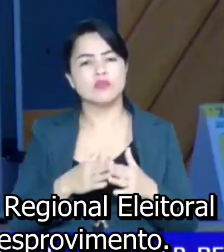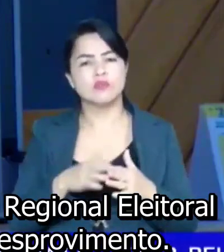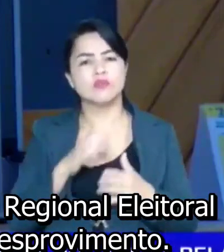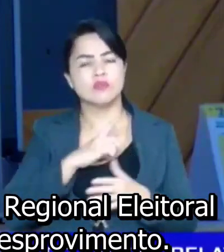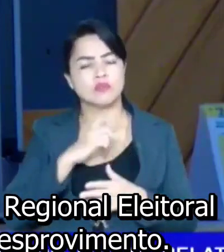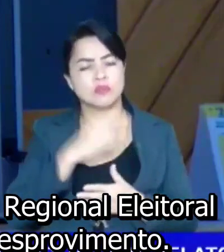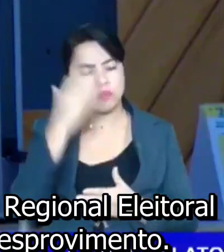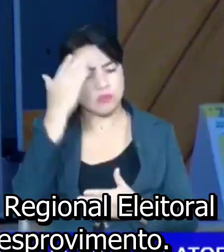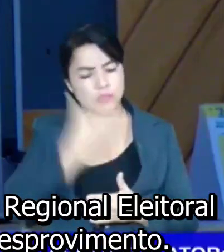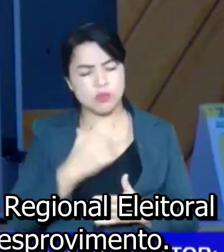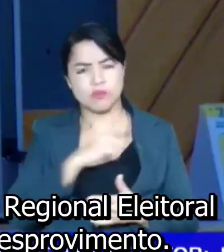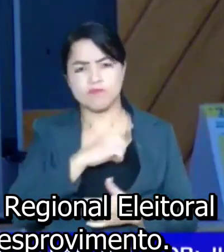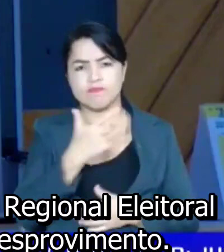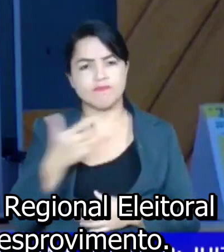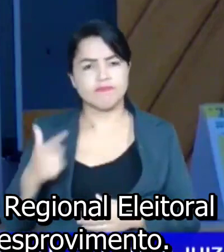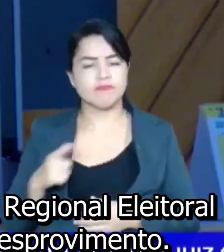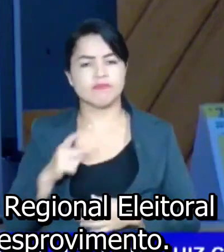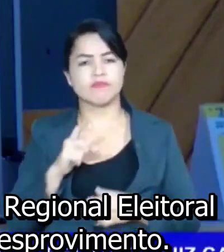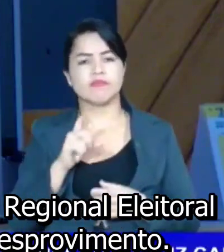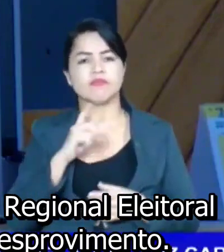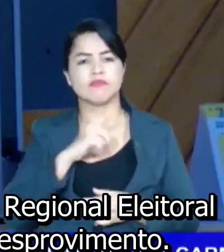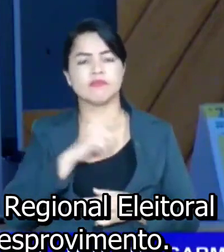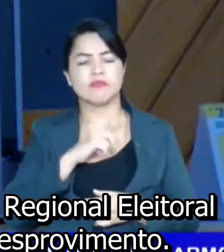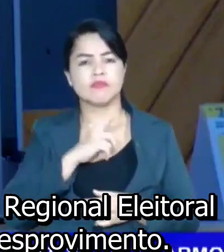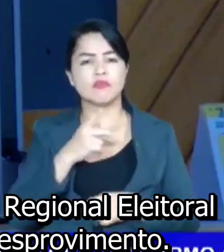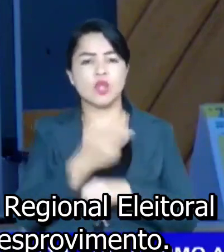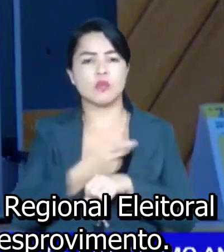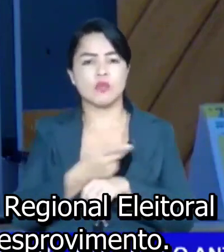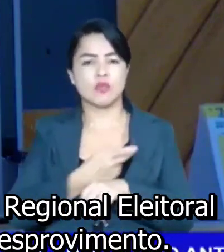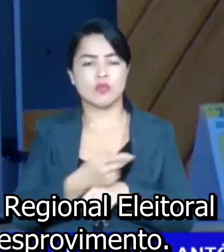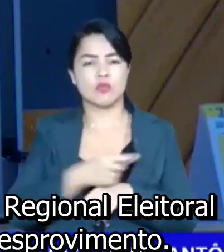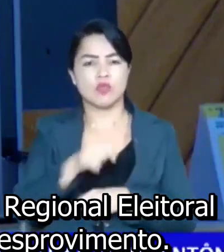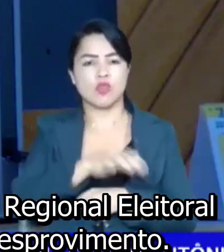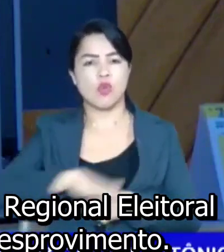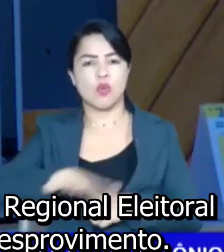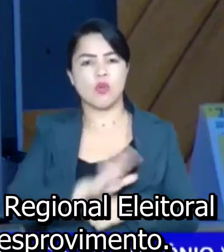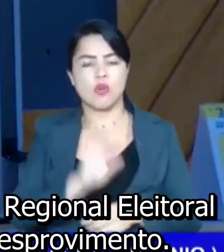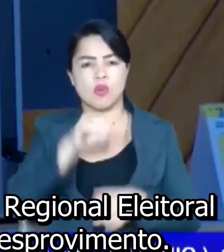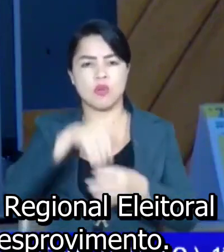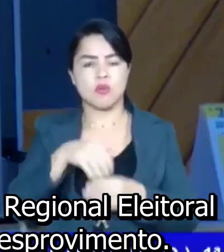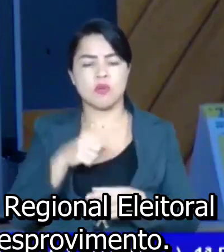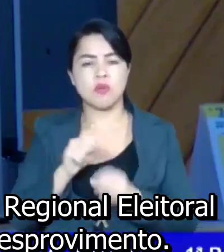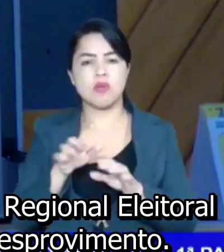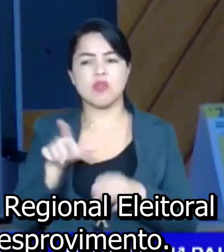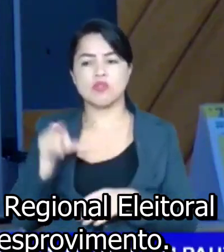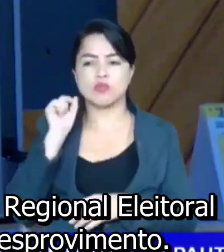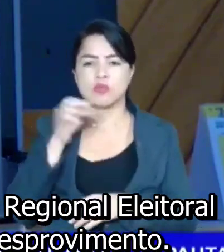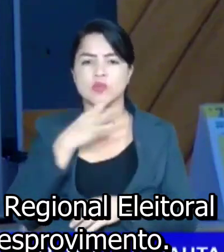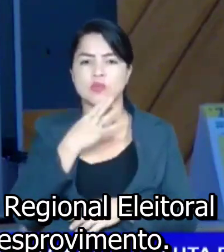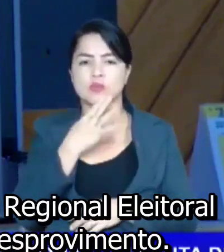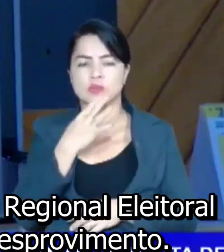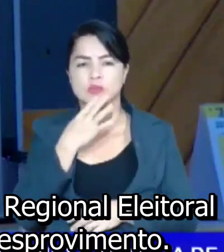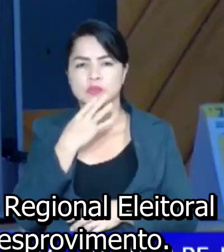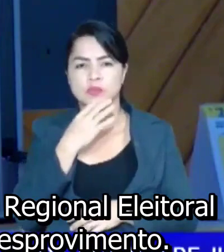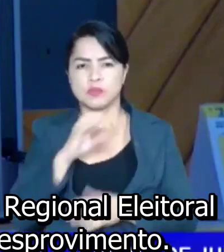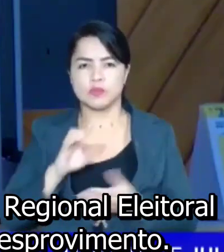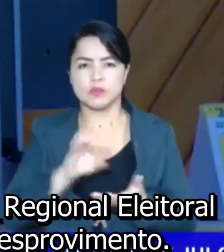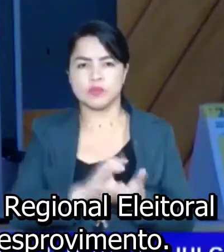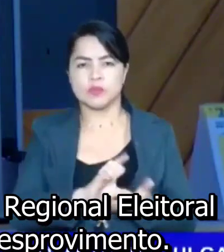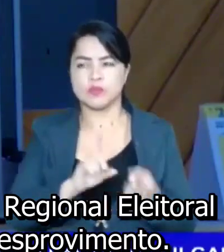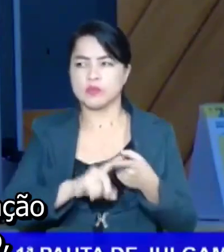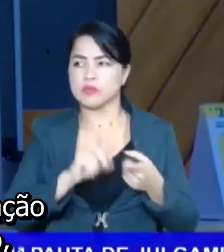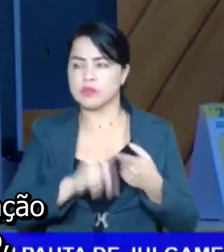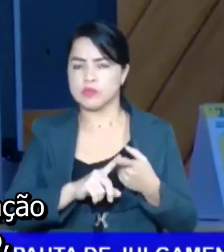ausência de provas. E a Procuradoria Regional Eleitoral opinou pelo conhecimento do recurso e, no mérito,